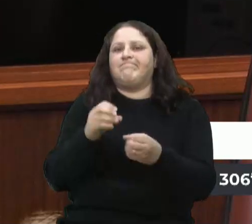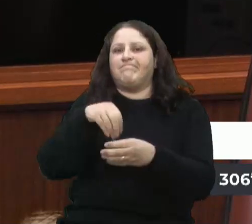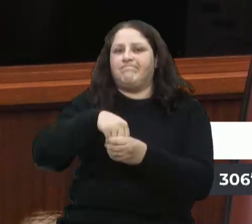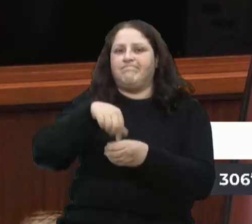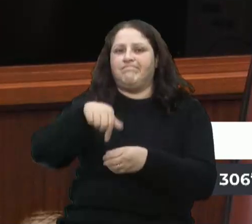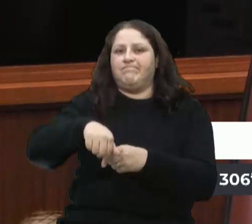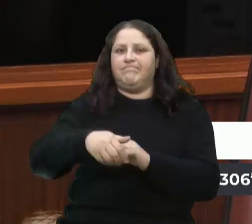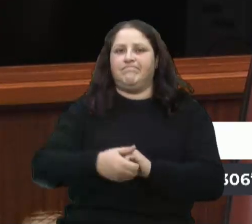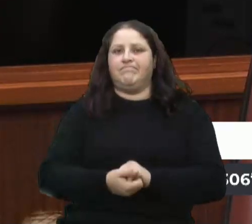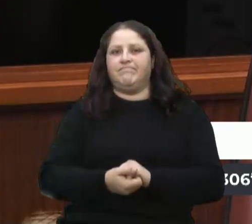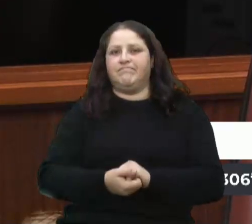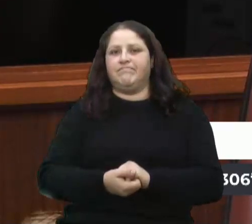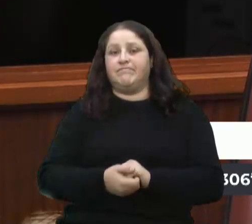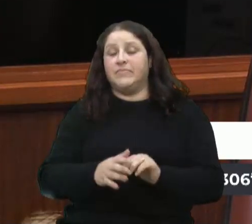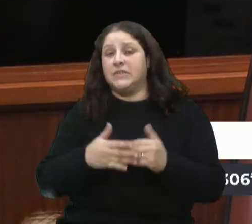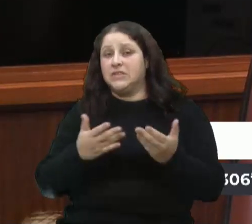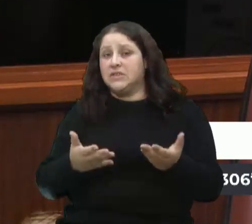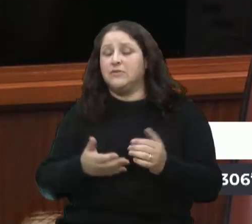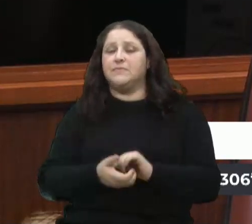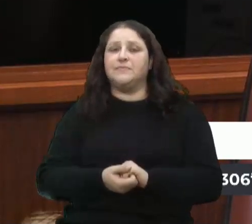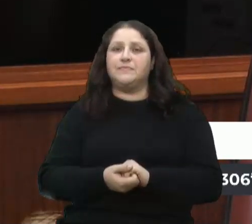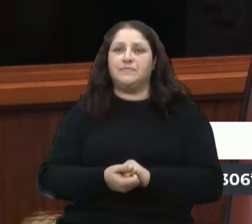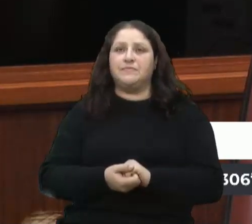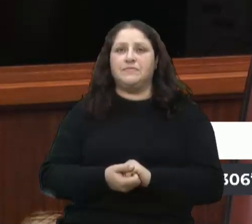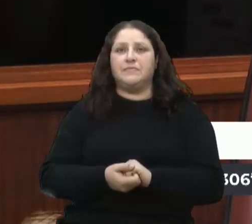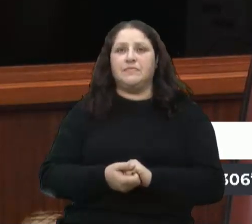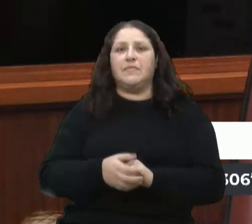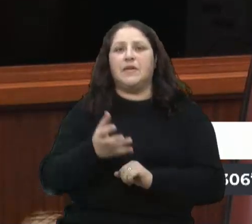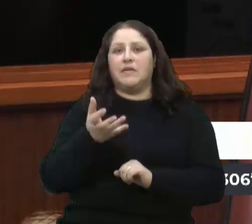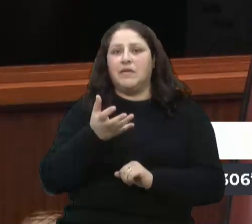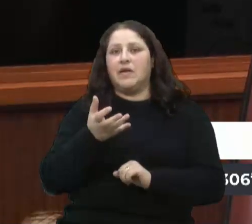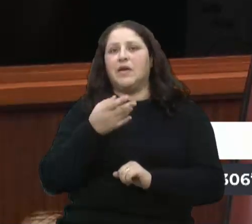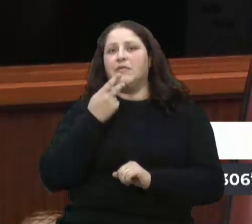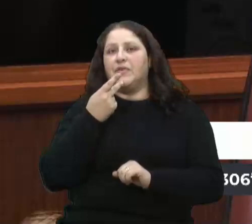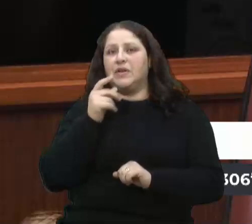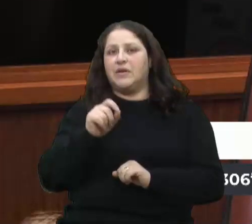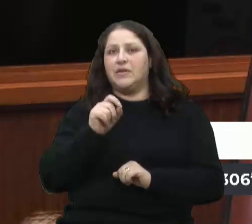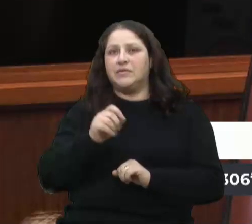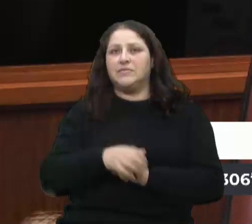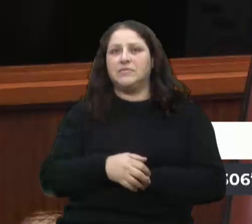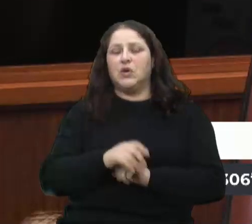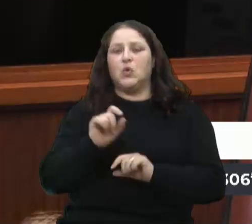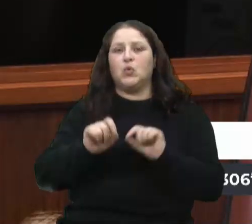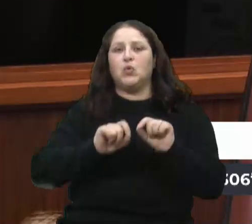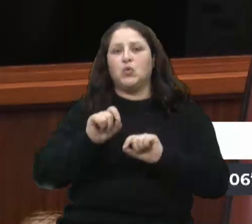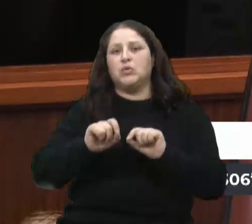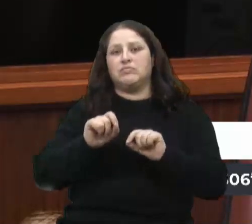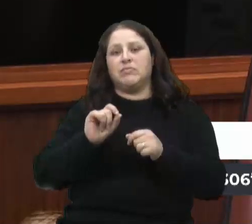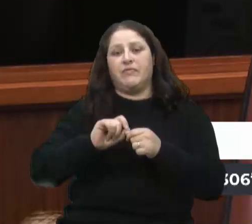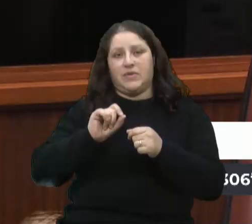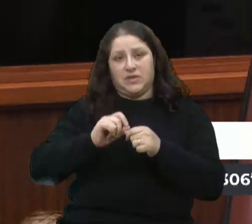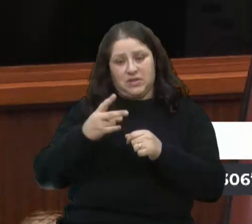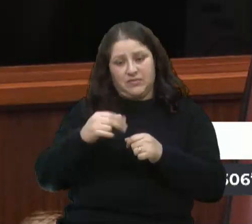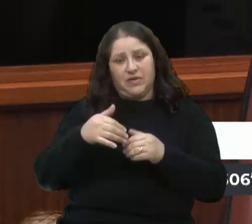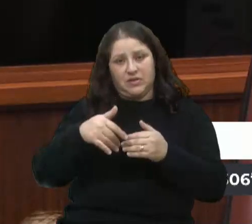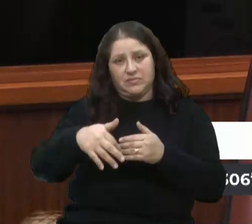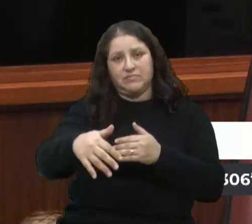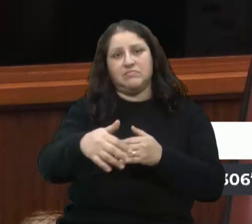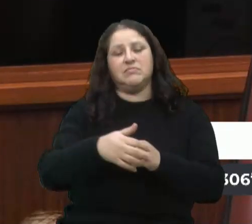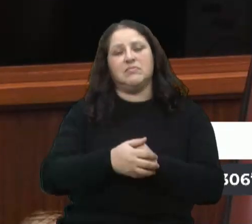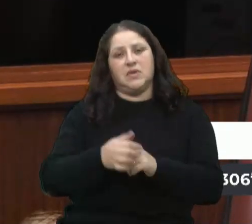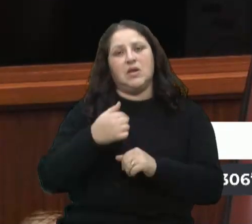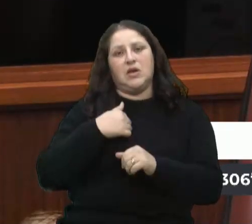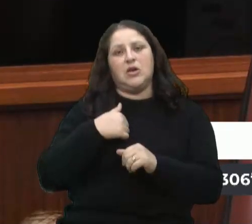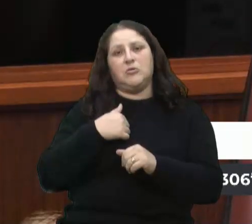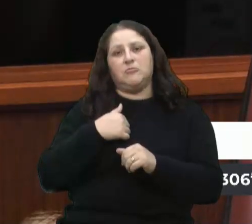né. Então, quero dizer, né, que no que for feito, me